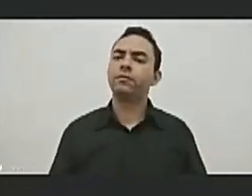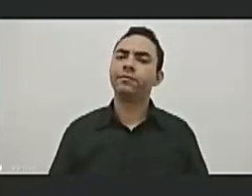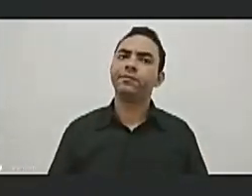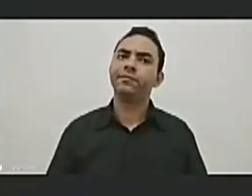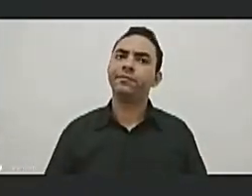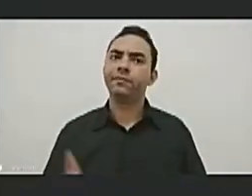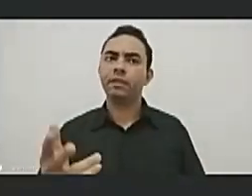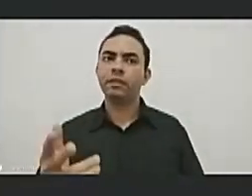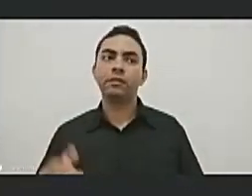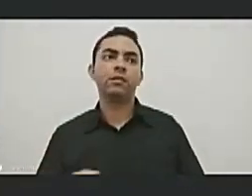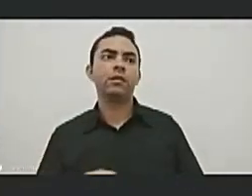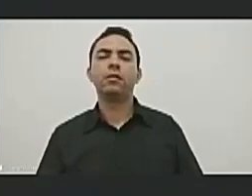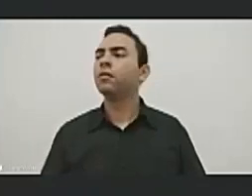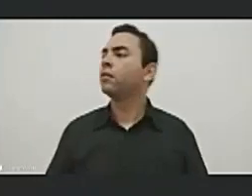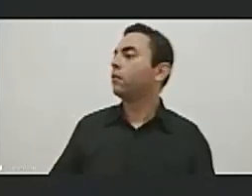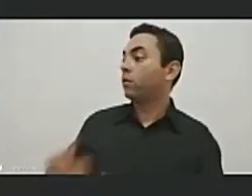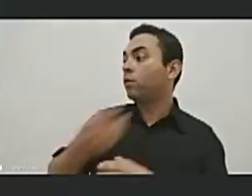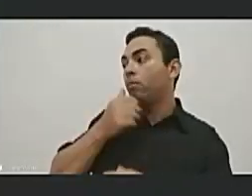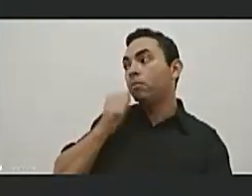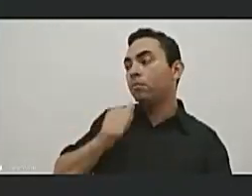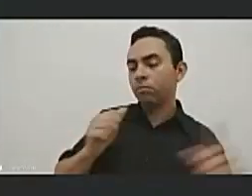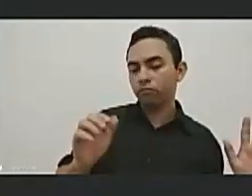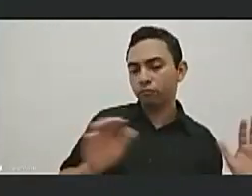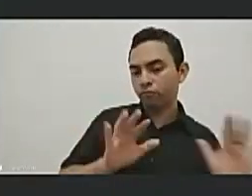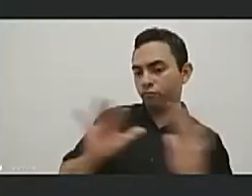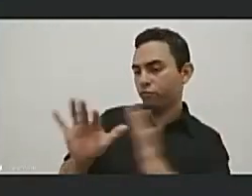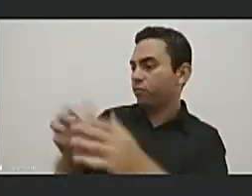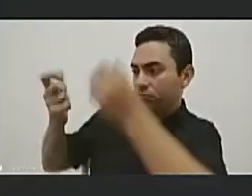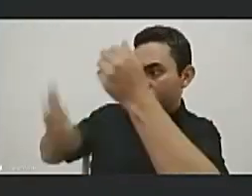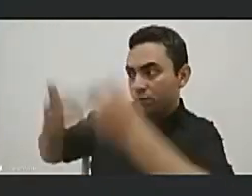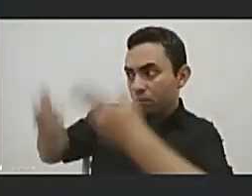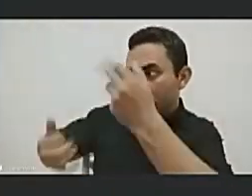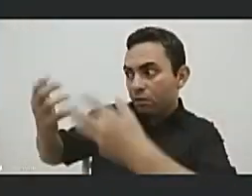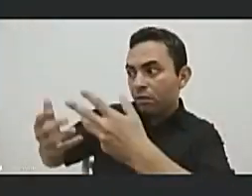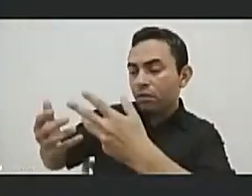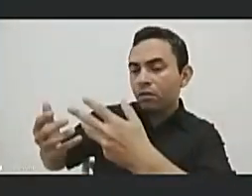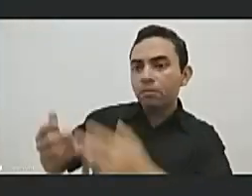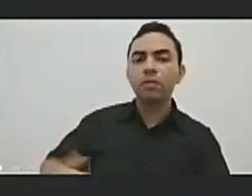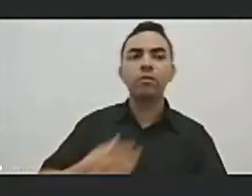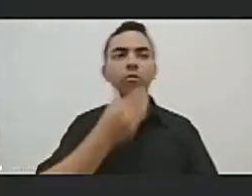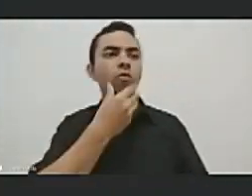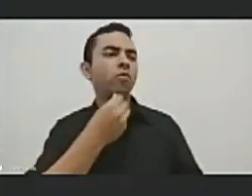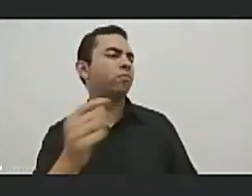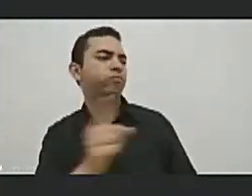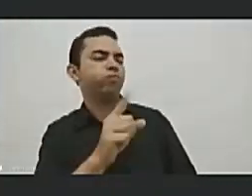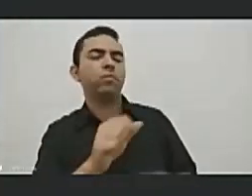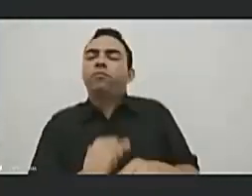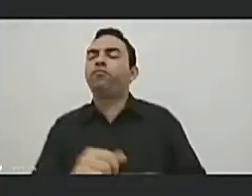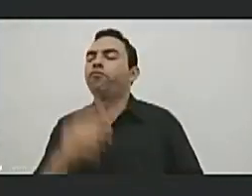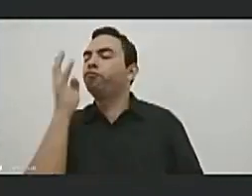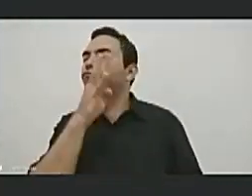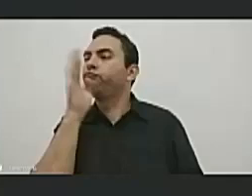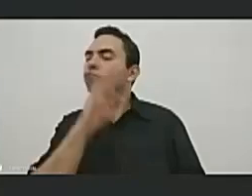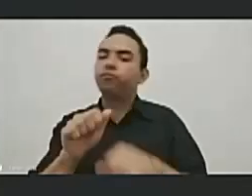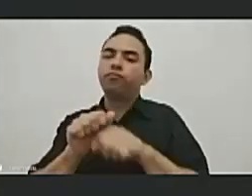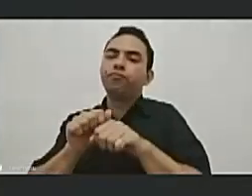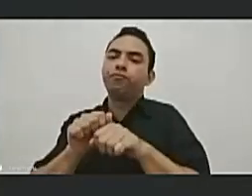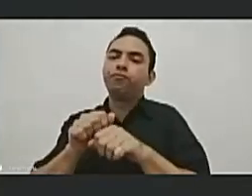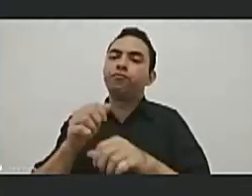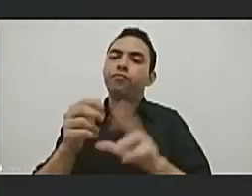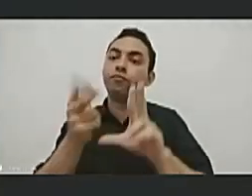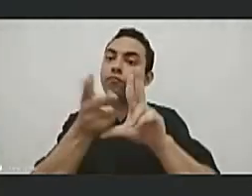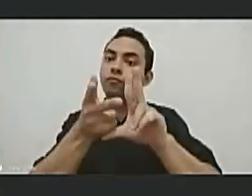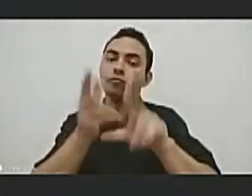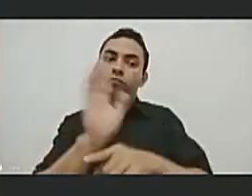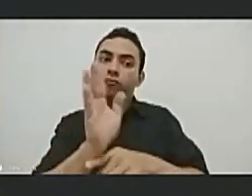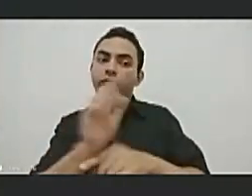compartilhando este vídeo o qual gerou vários comentários cheios de achismo e além de cometer um